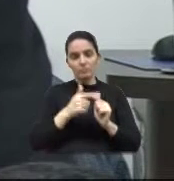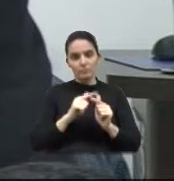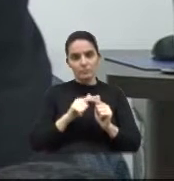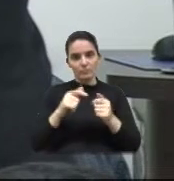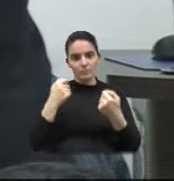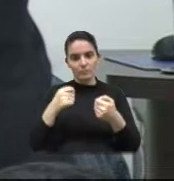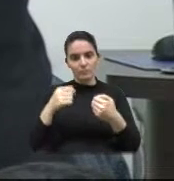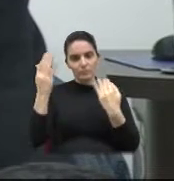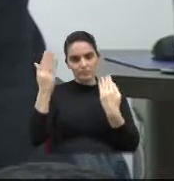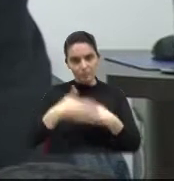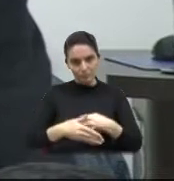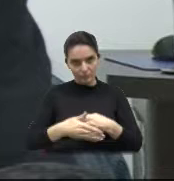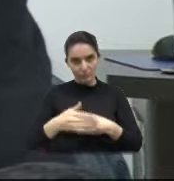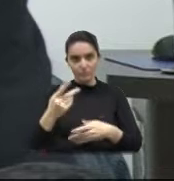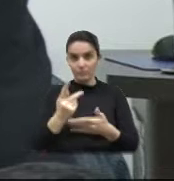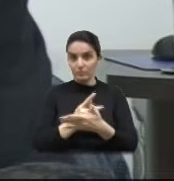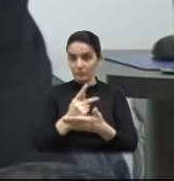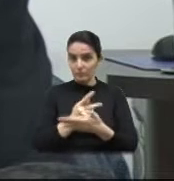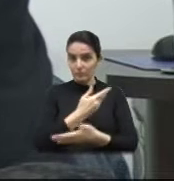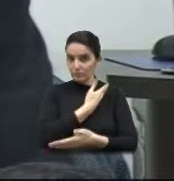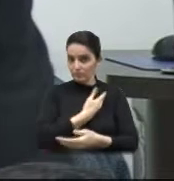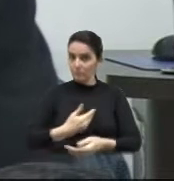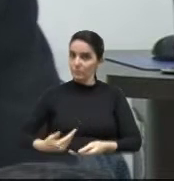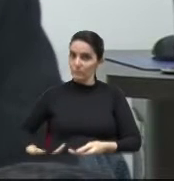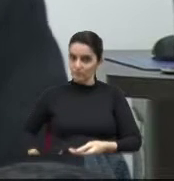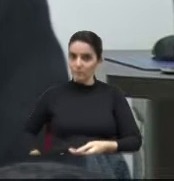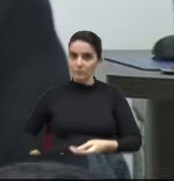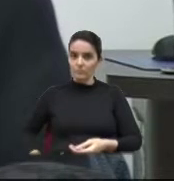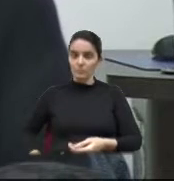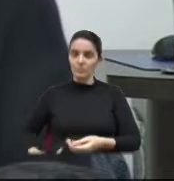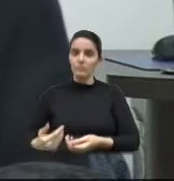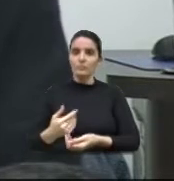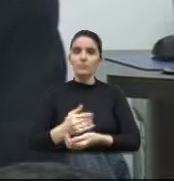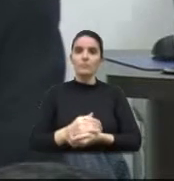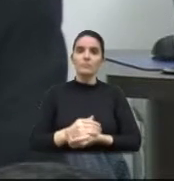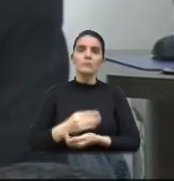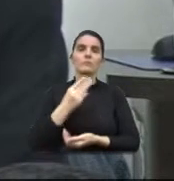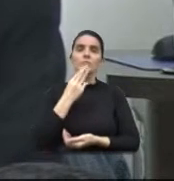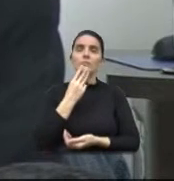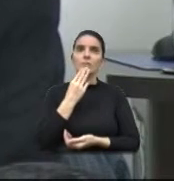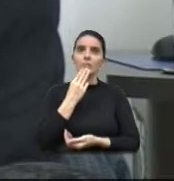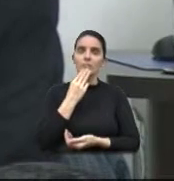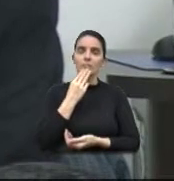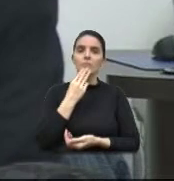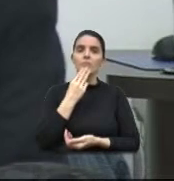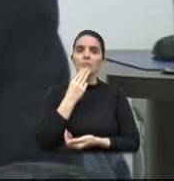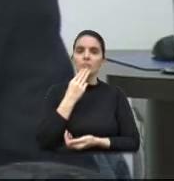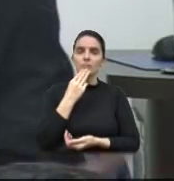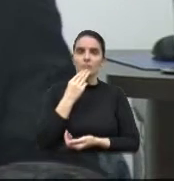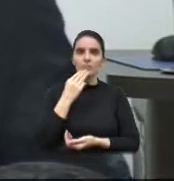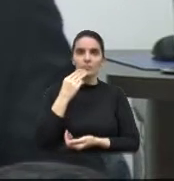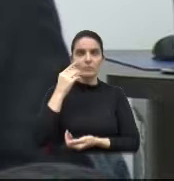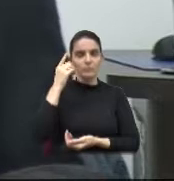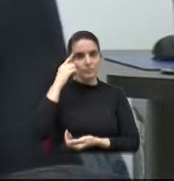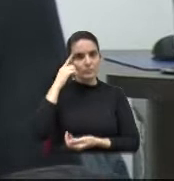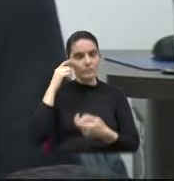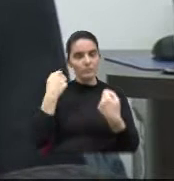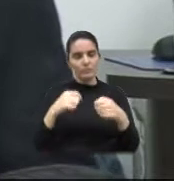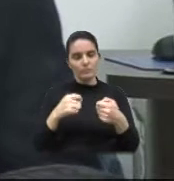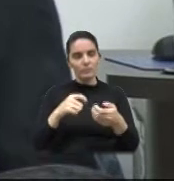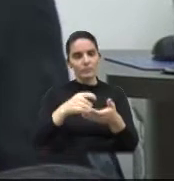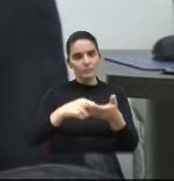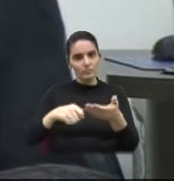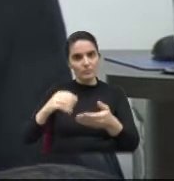alguma irregularidade, né, no erário público, este vereador é favorável à assinatura